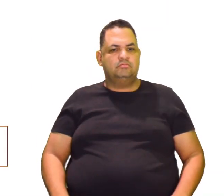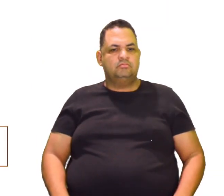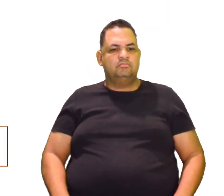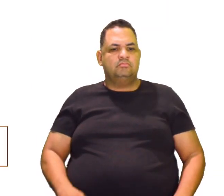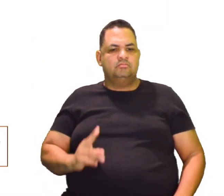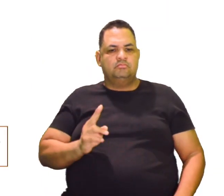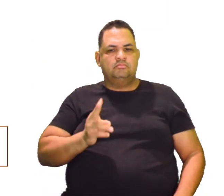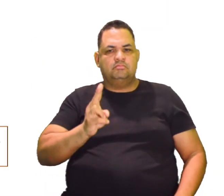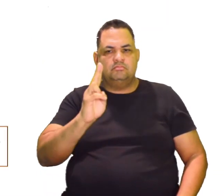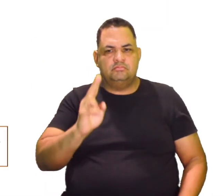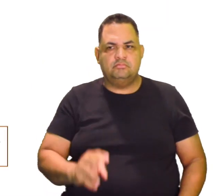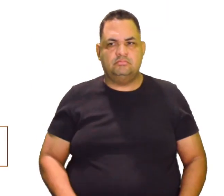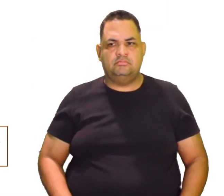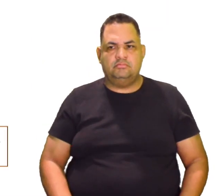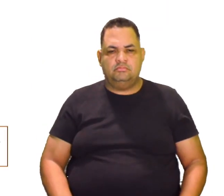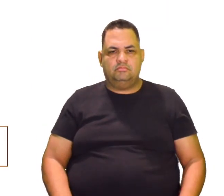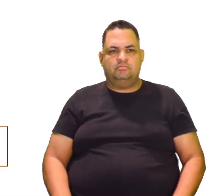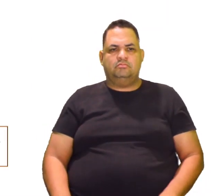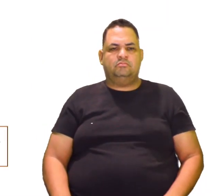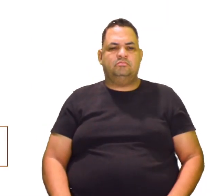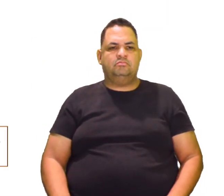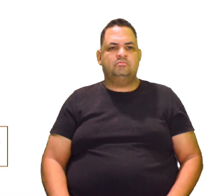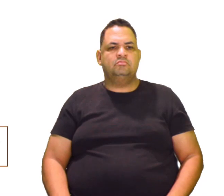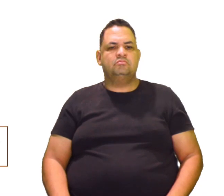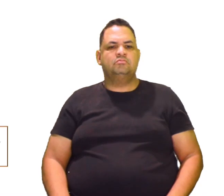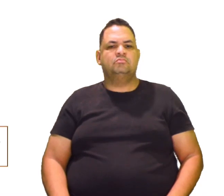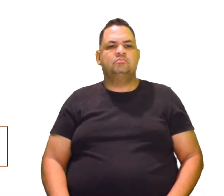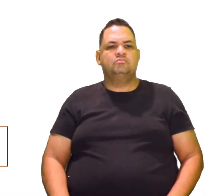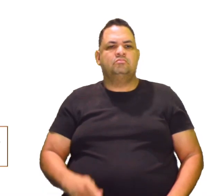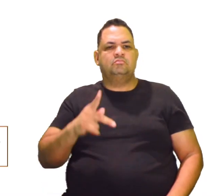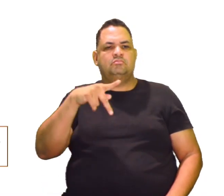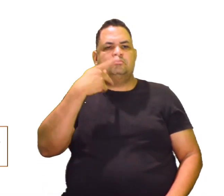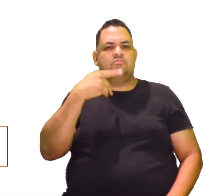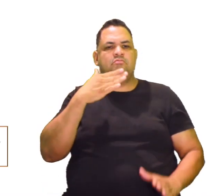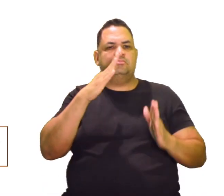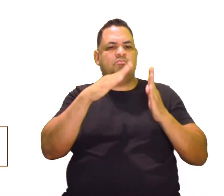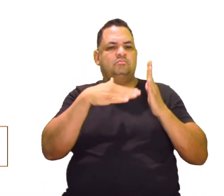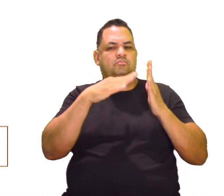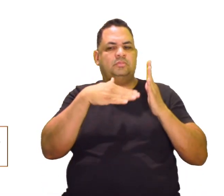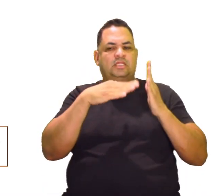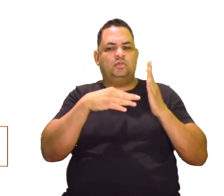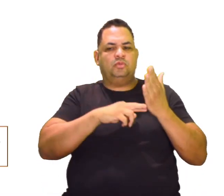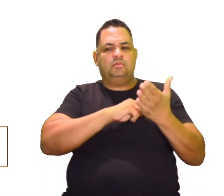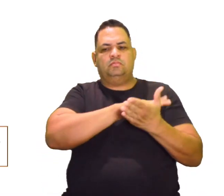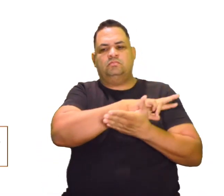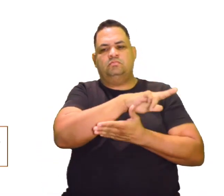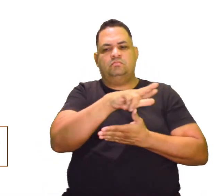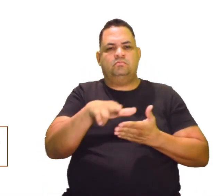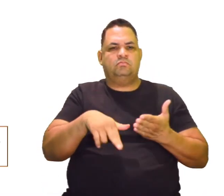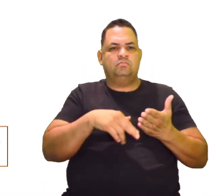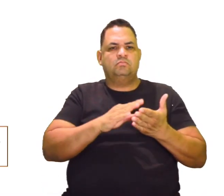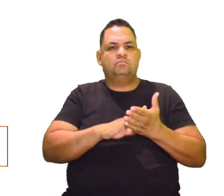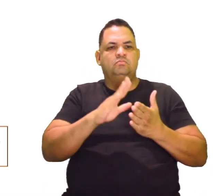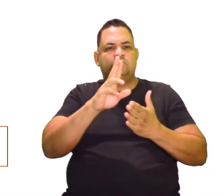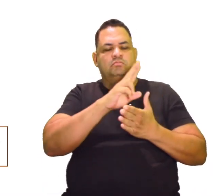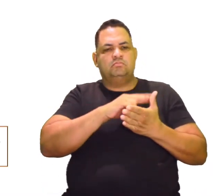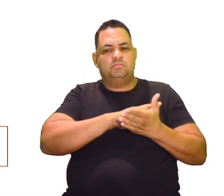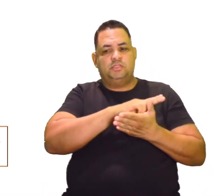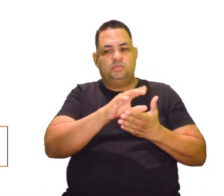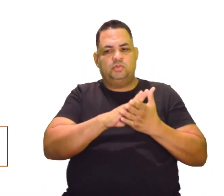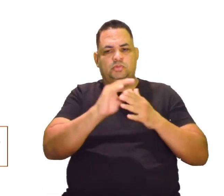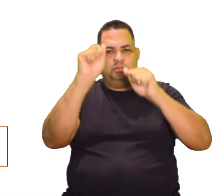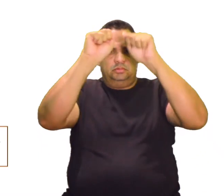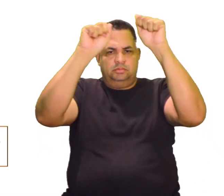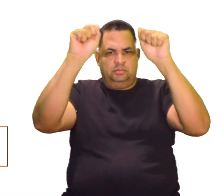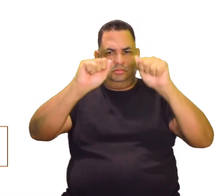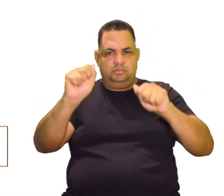Seguindo, vamos então falar sobre as pinturas. As pinturas e esculturas,